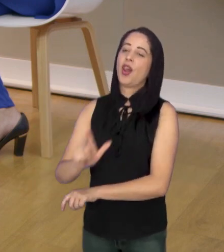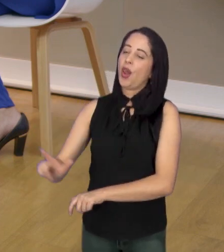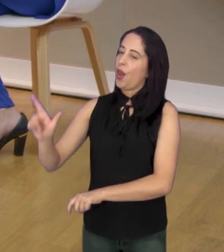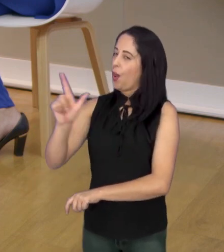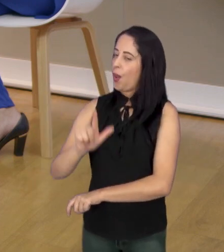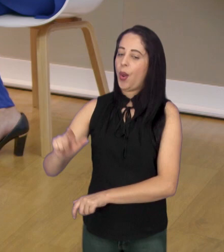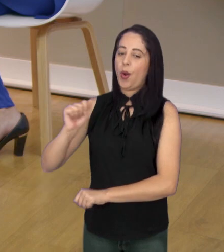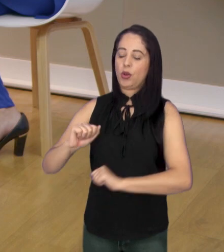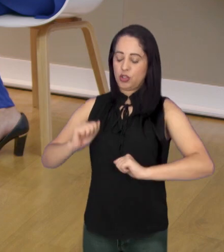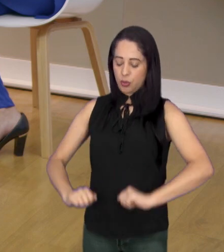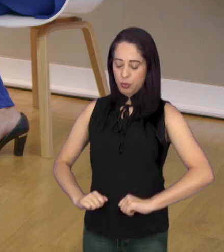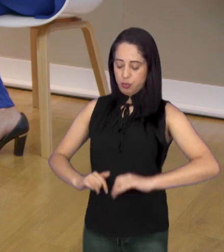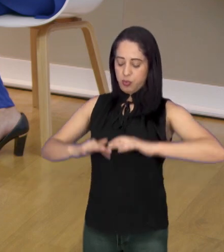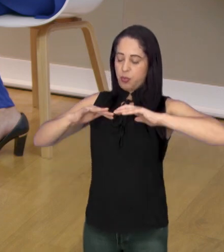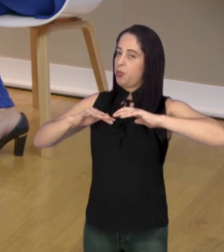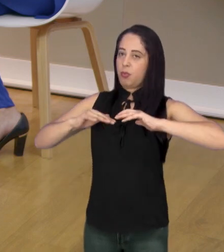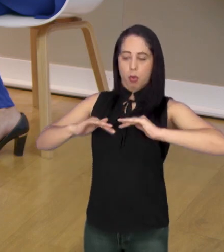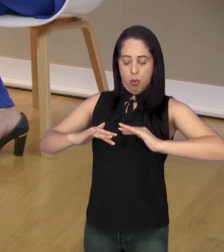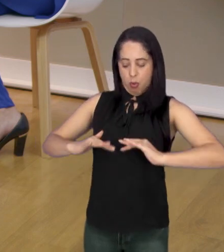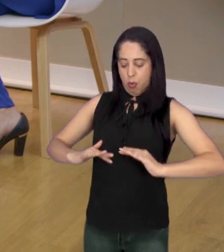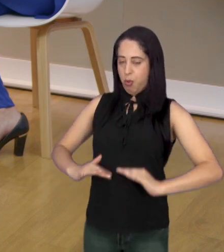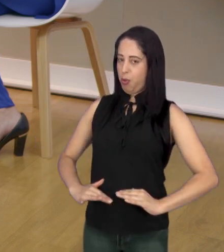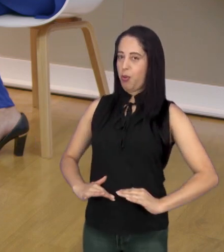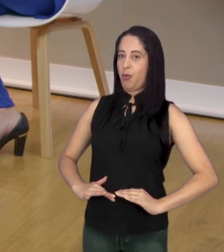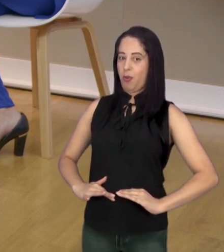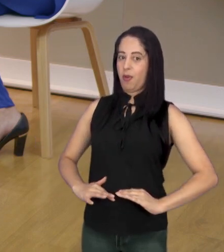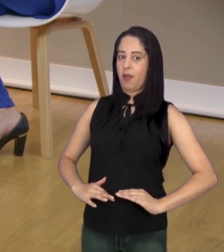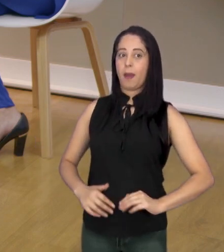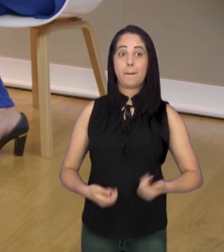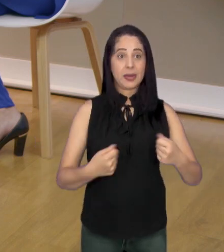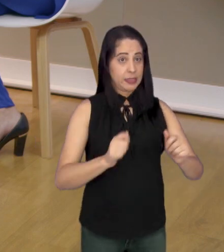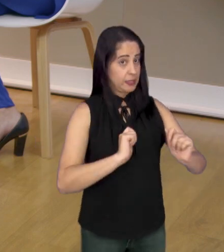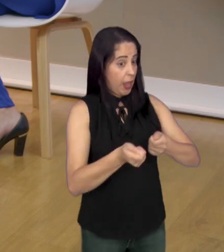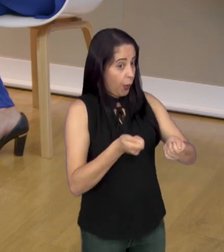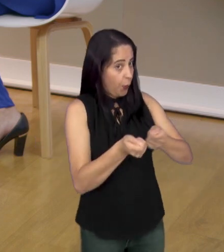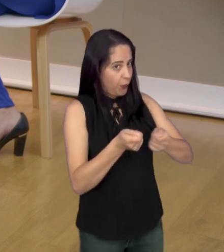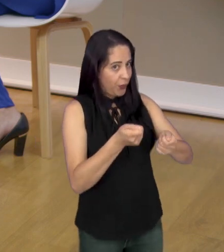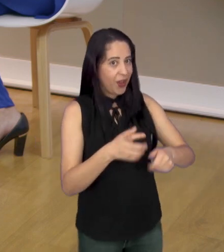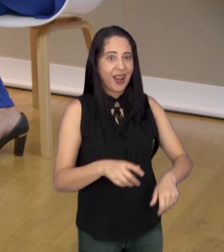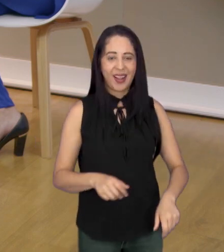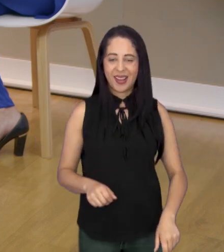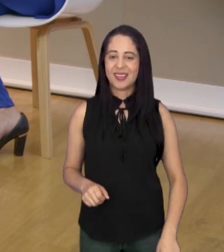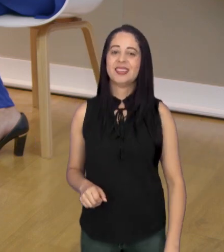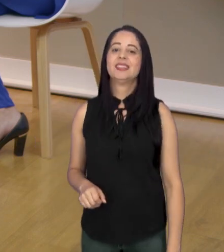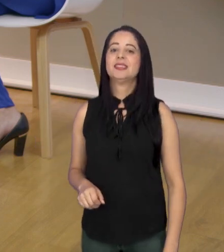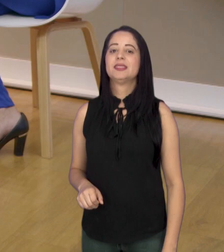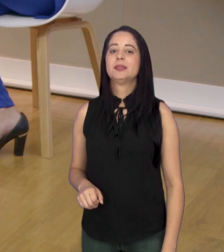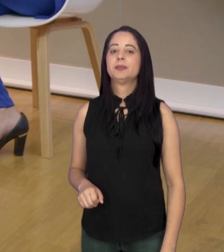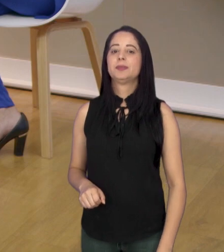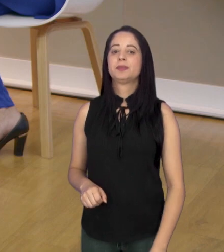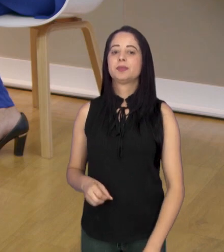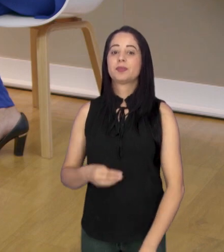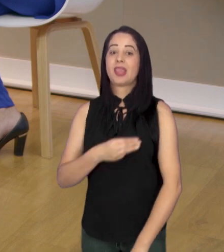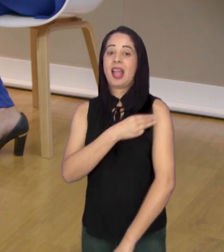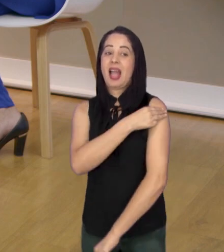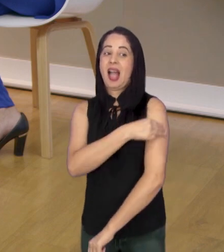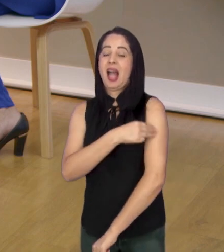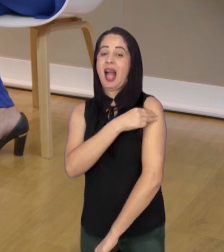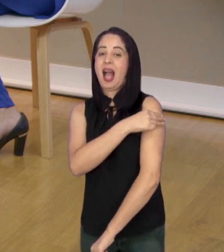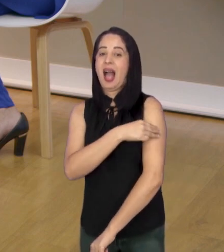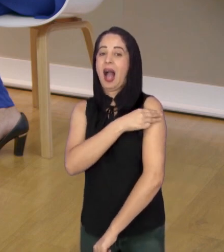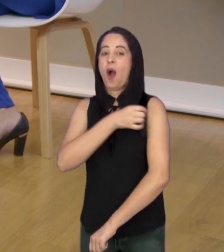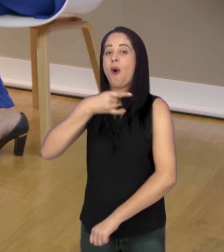ser imunossupressor e vai deixar a nossa imunidade mais baixa. Olha só, a gente controla o estresse, hein? Exatamente. Vamos lá para o próximo. Álcool